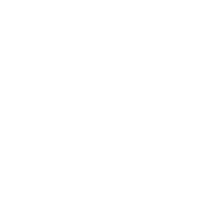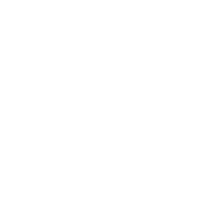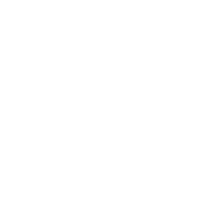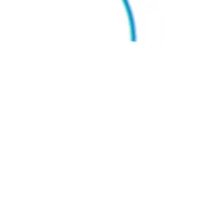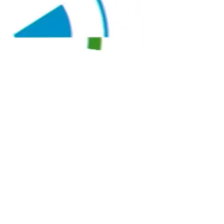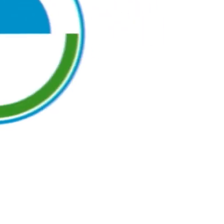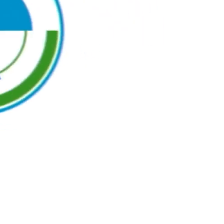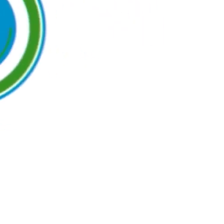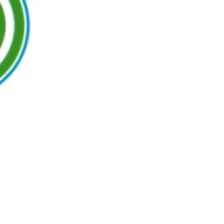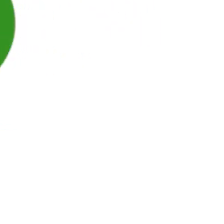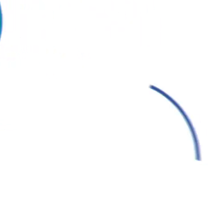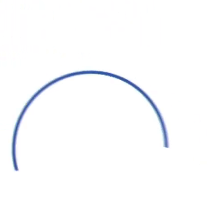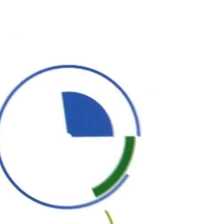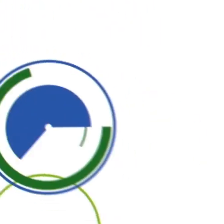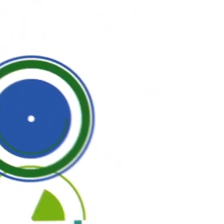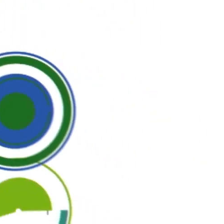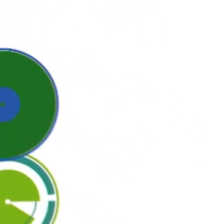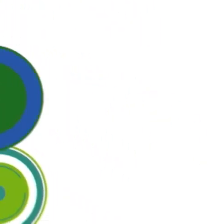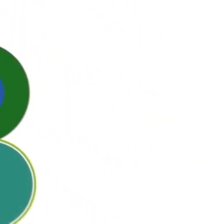E aí